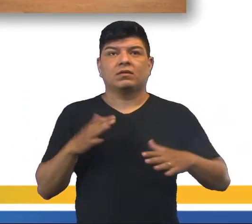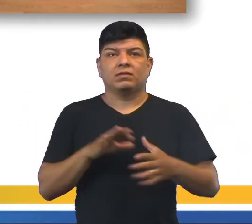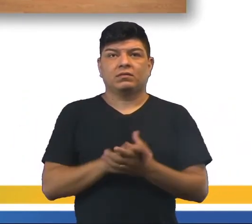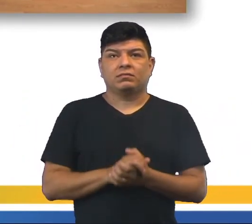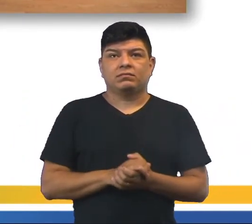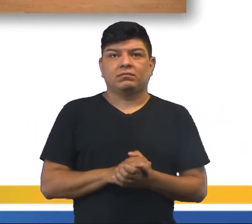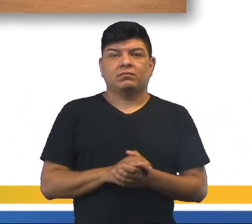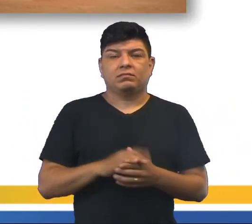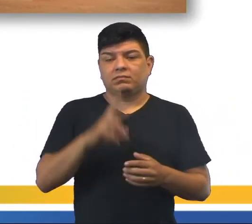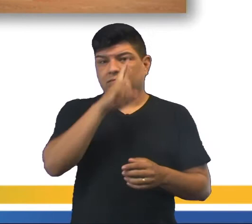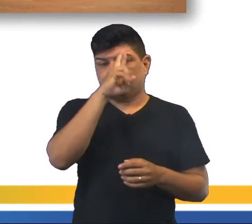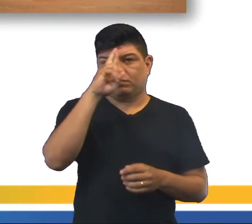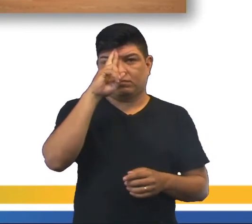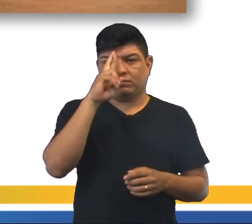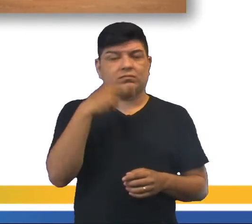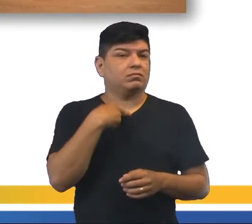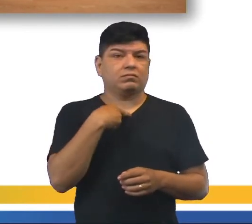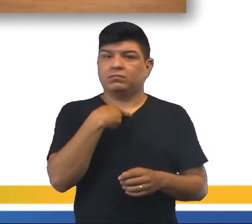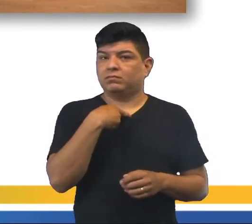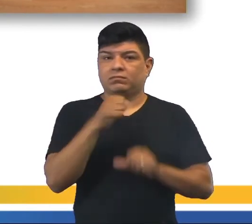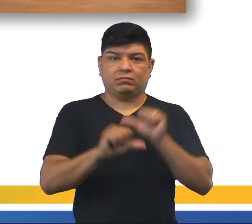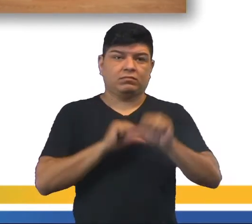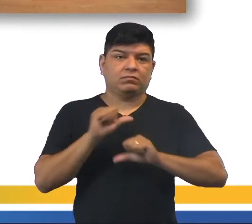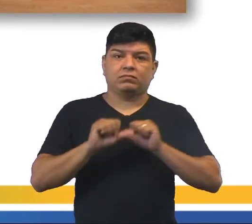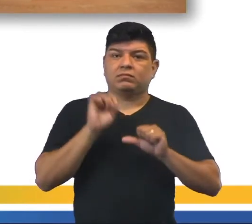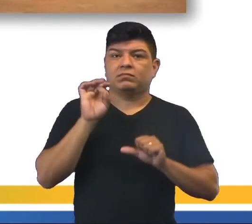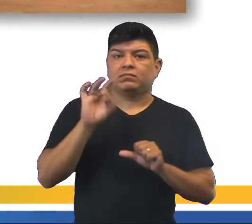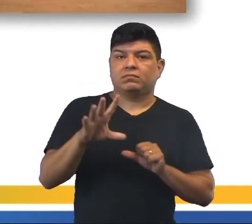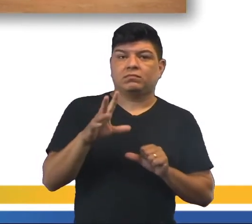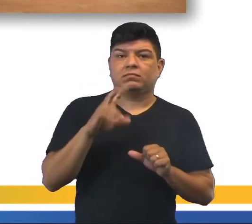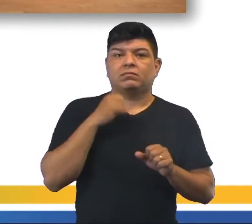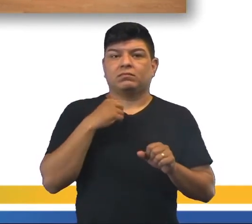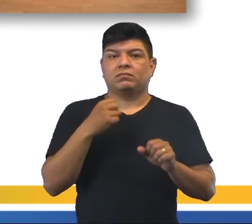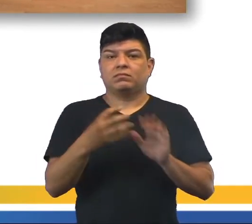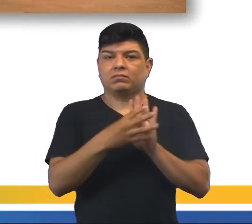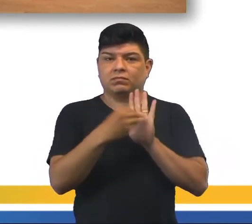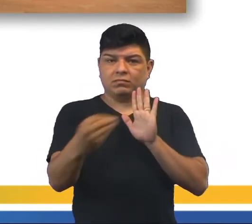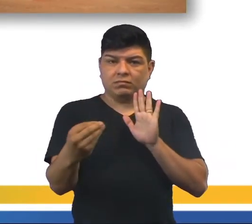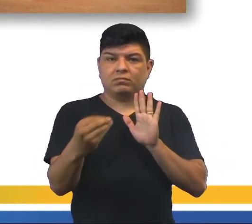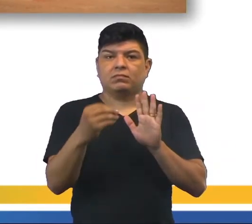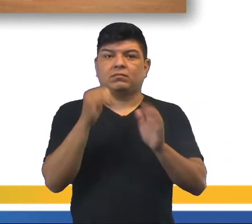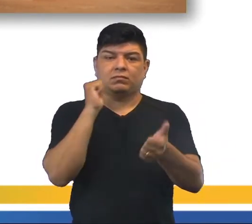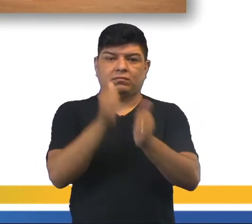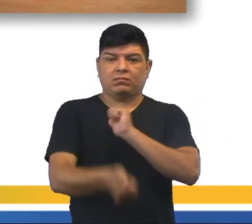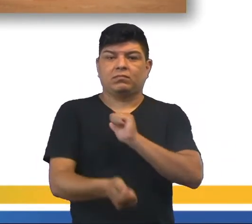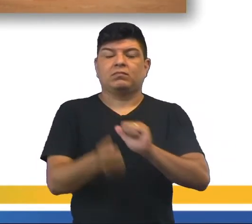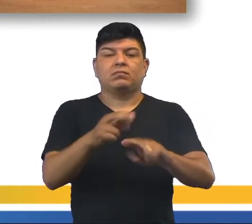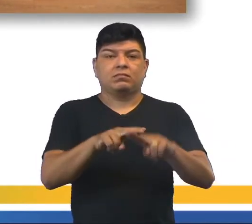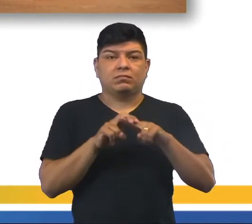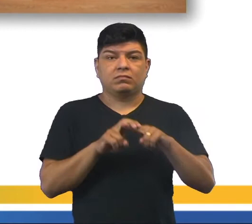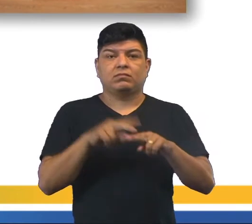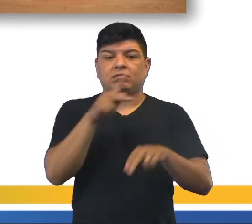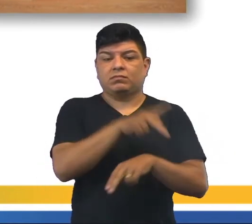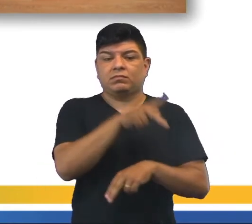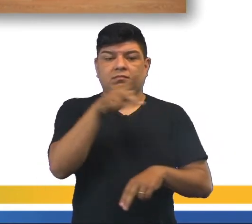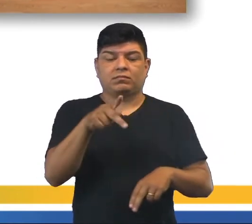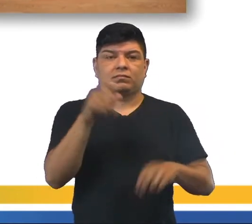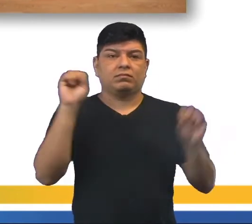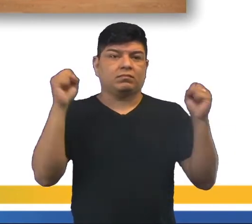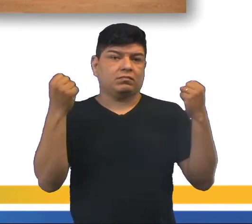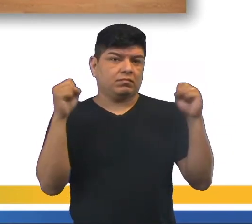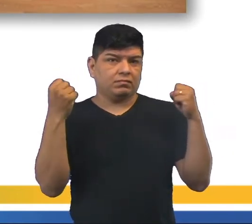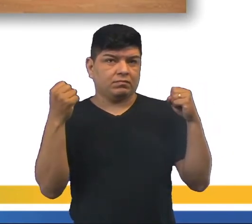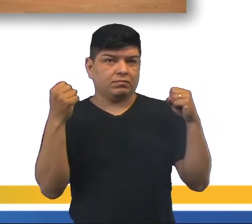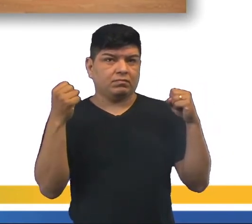Indissociável da história, ela não pode ser convertida apenas em uma modalidade esportiva. Sendo assim, cabe aos professores de educação